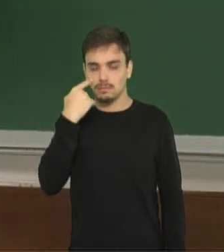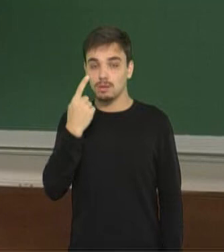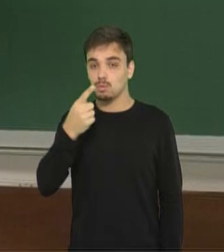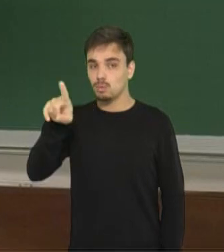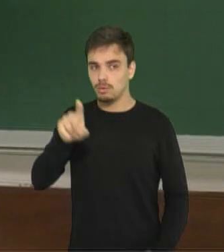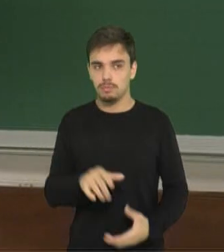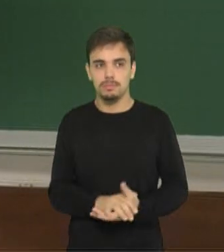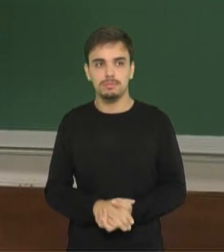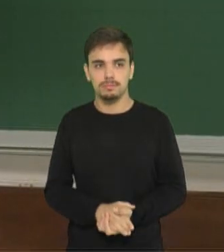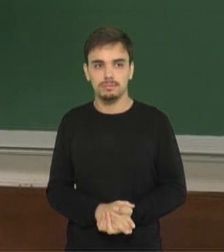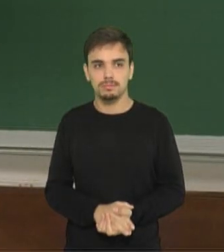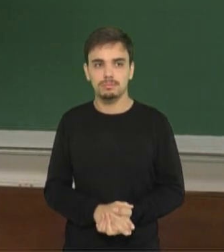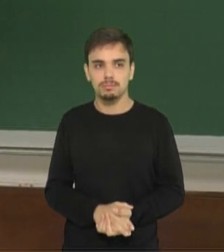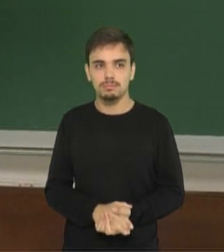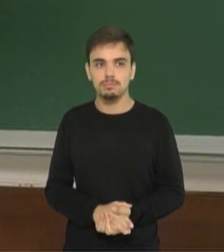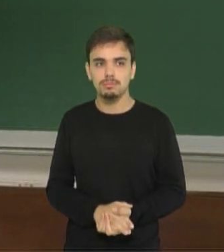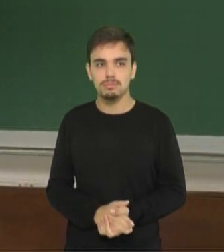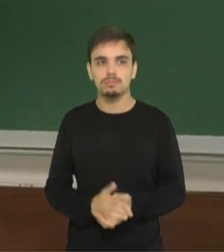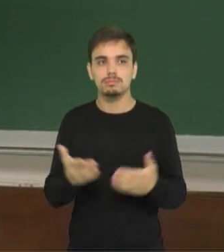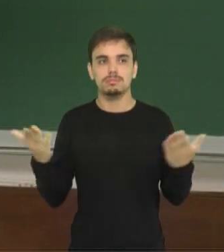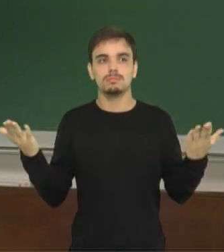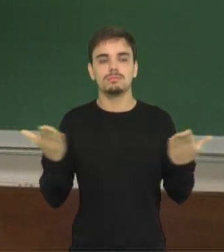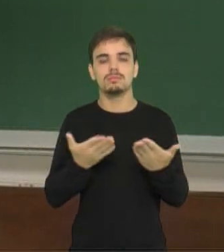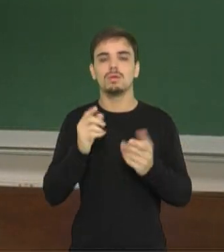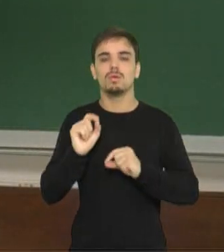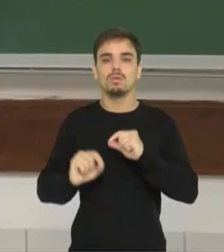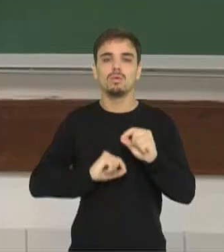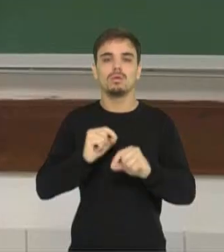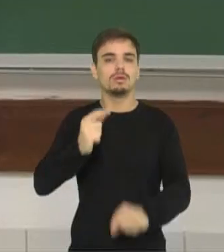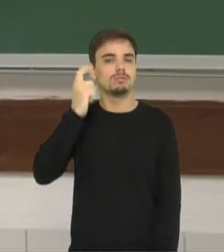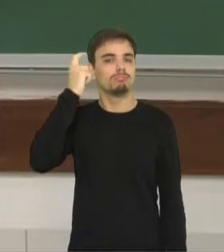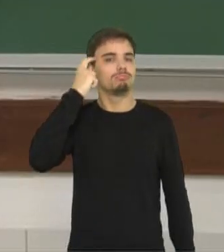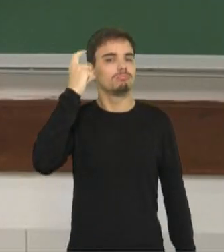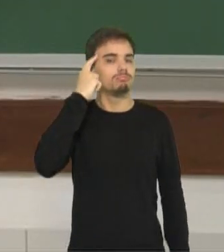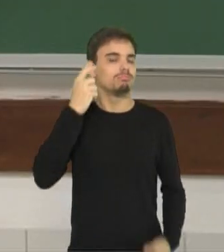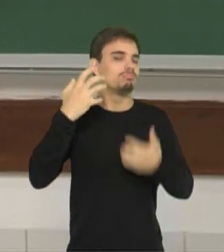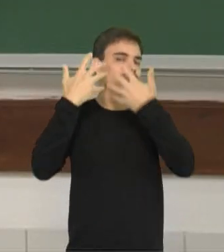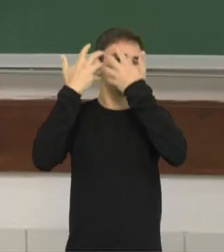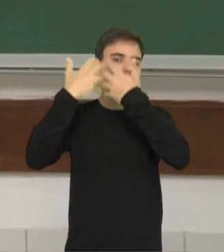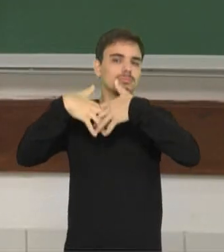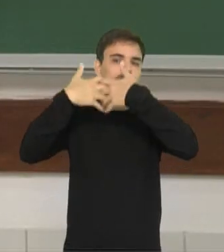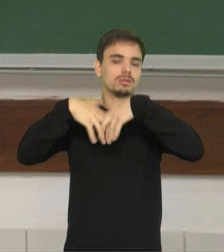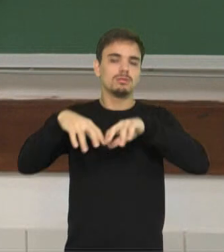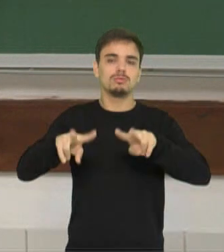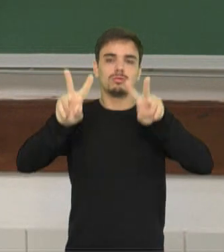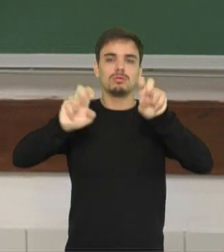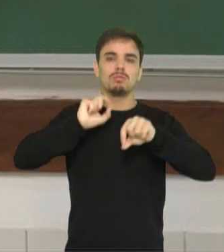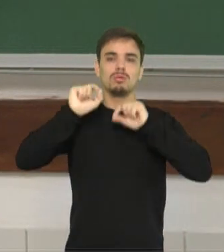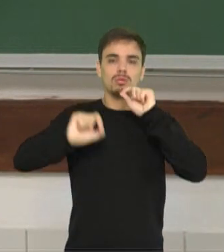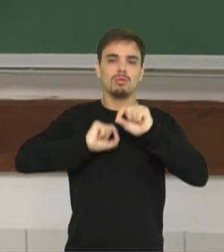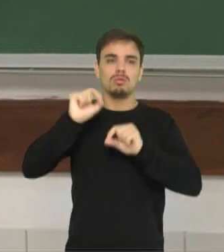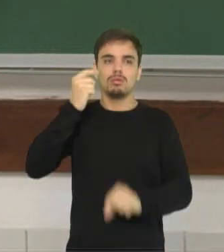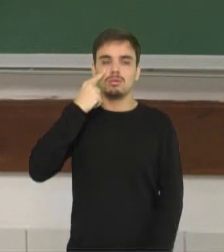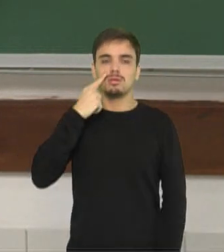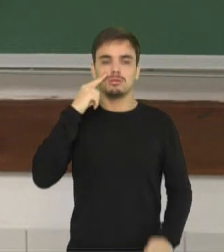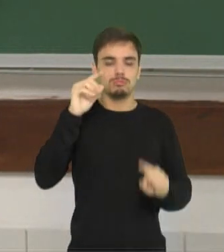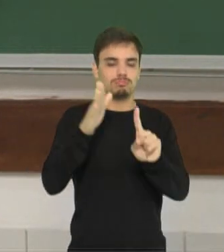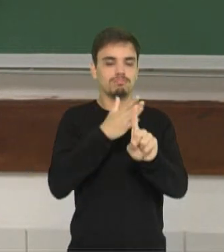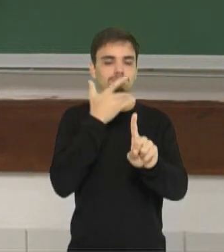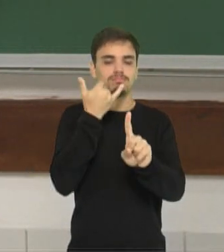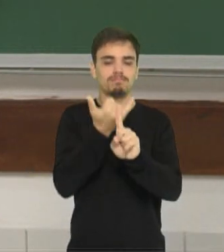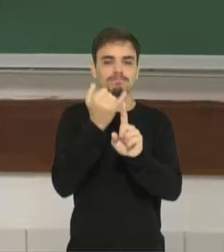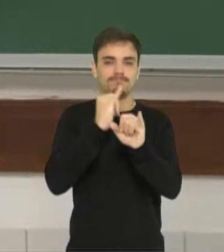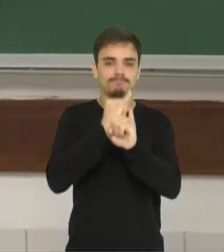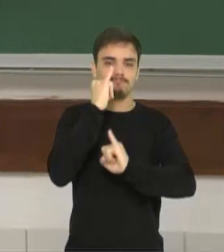certo? E agora, nós vamos pensar um pouquinho a respeito de cyberbullying, né, ou